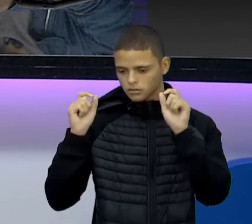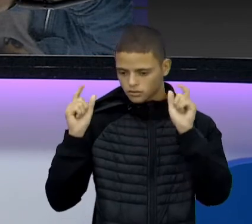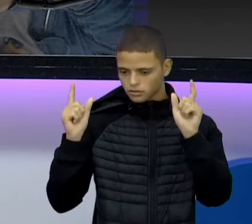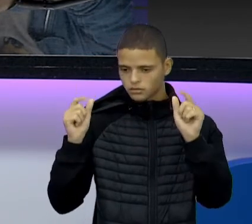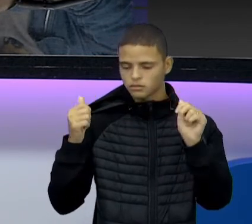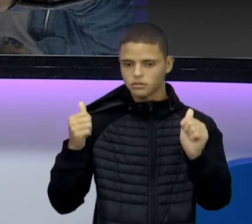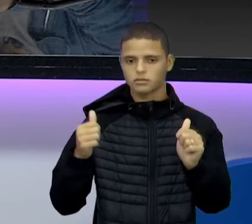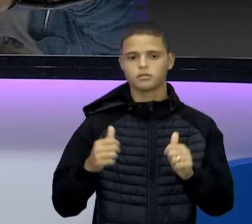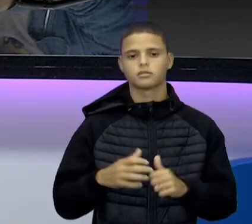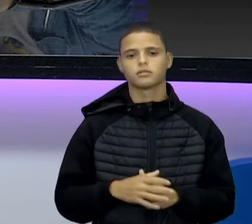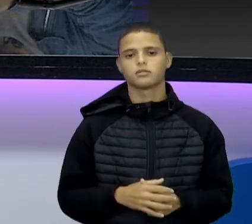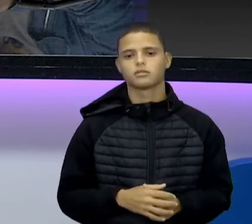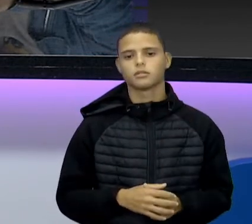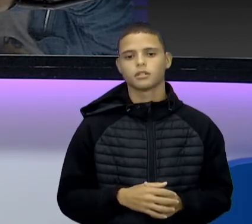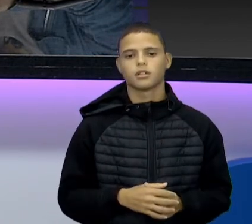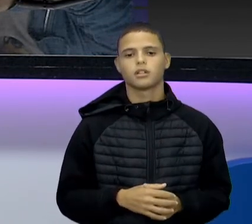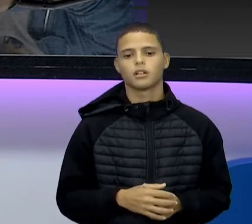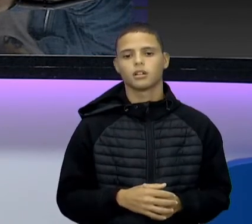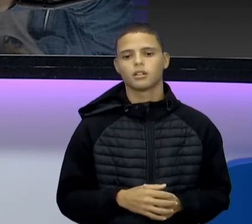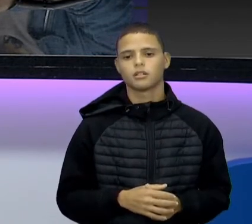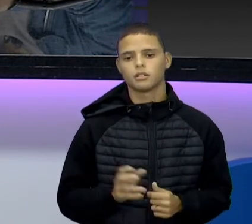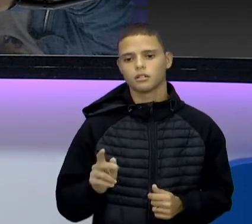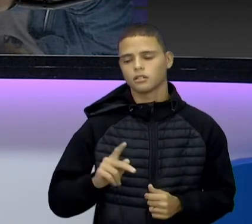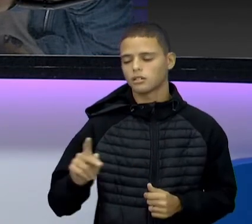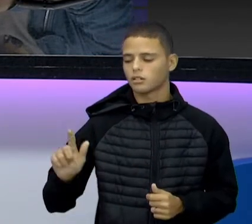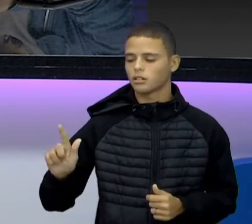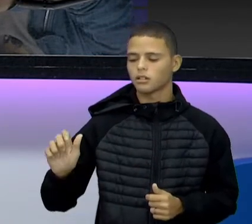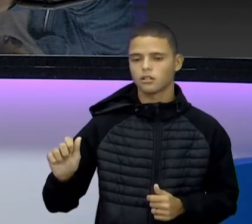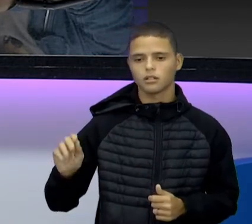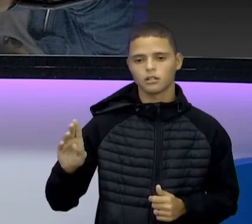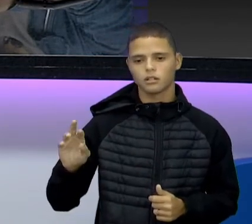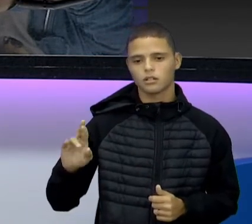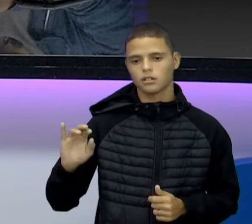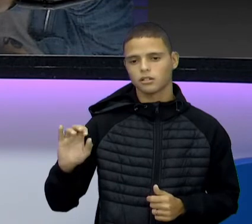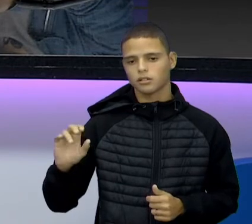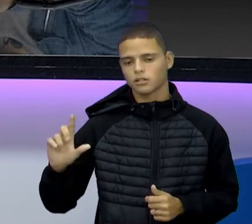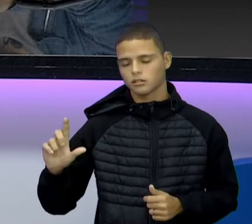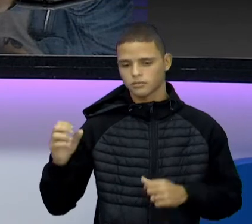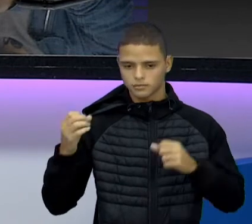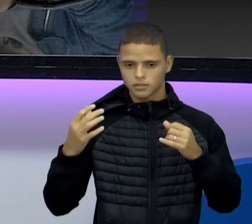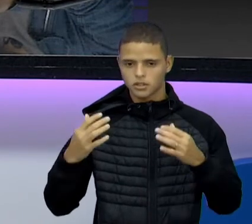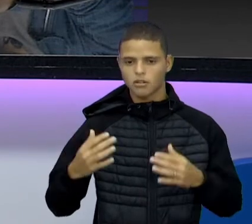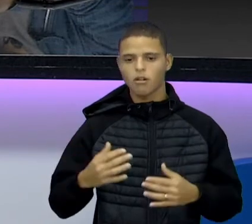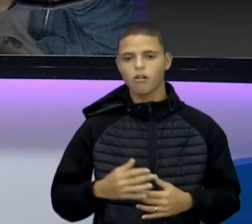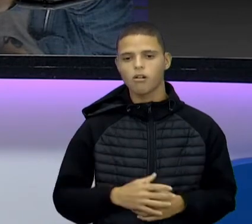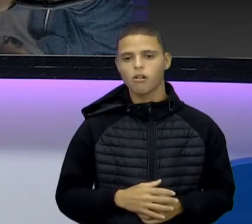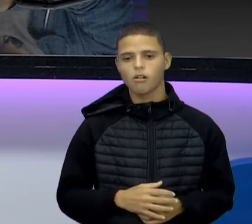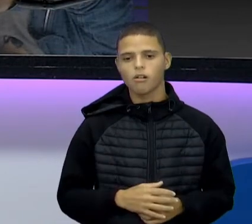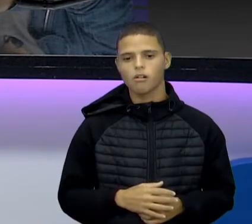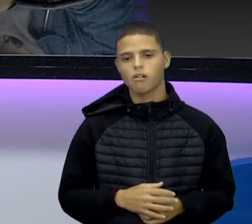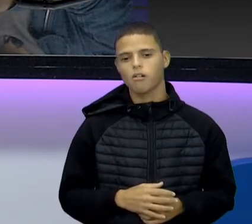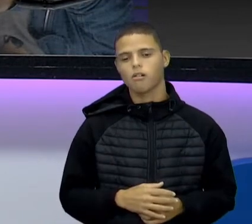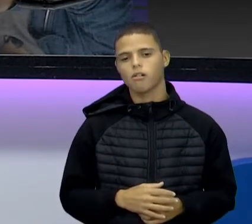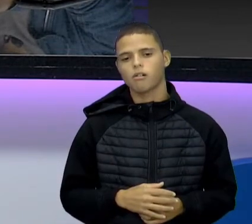tá? E o professor Gabriel, ele faz um comentário aqui que eu achei interessante também, que ele fala assim, ó.